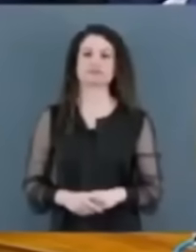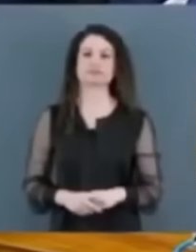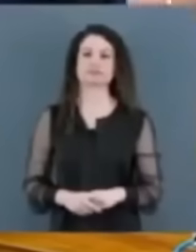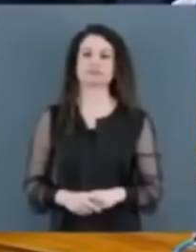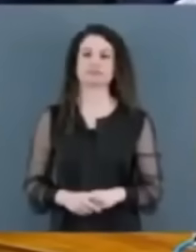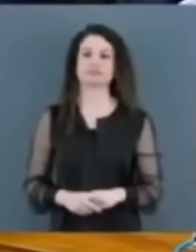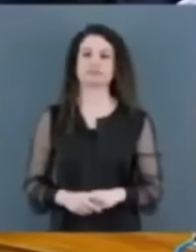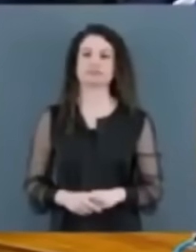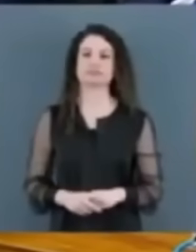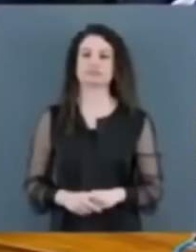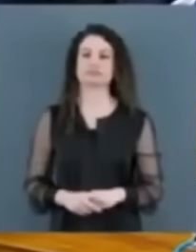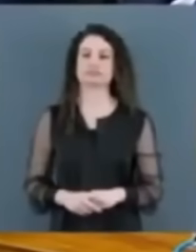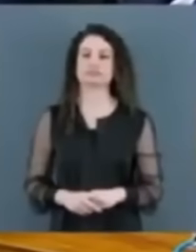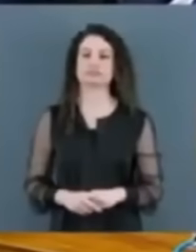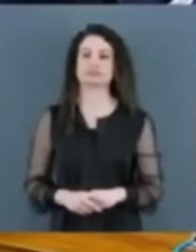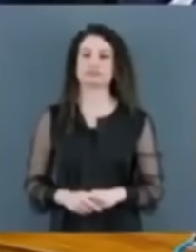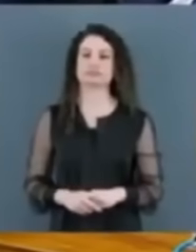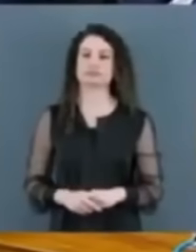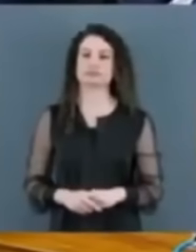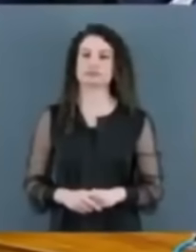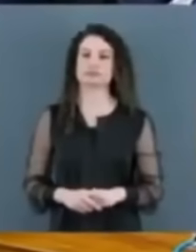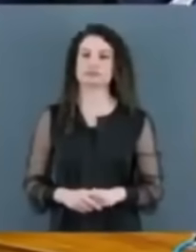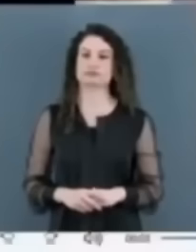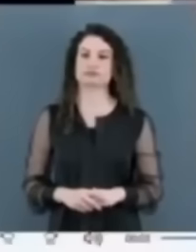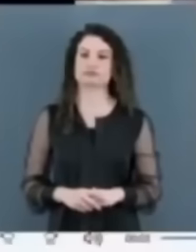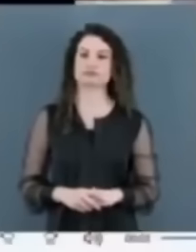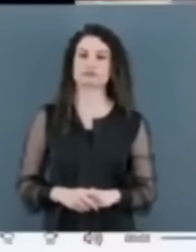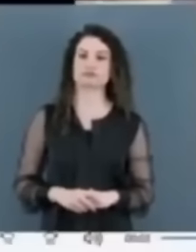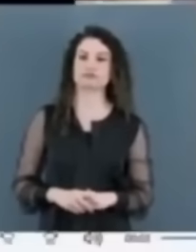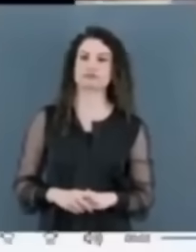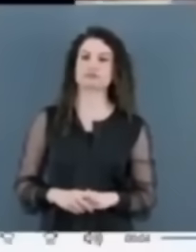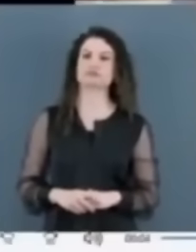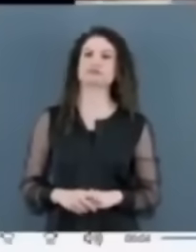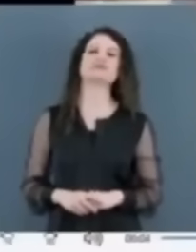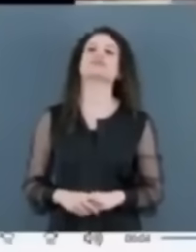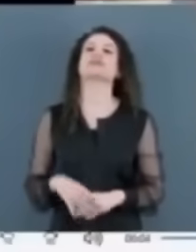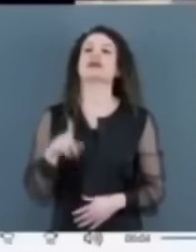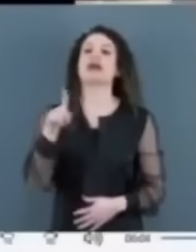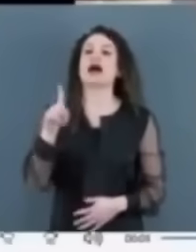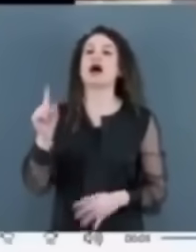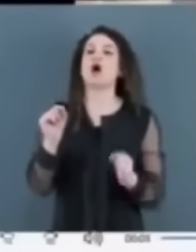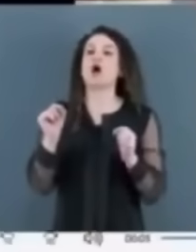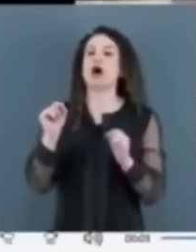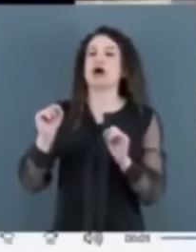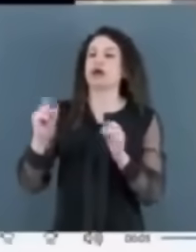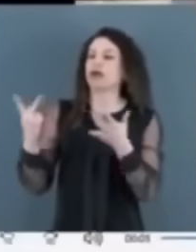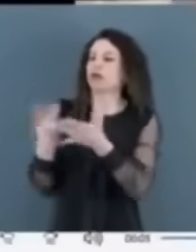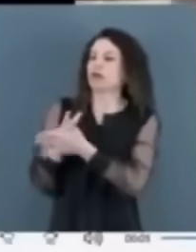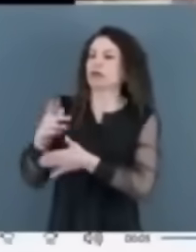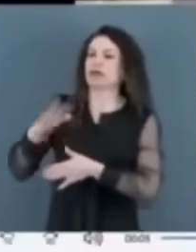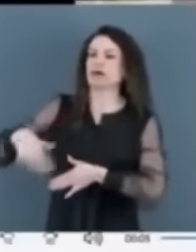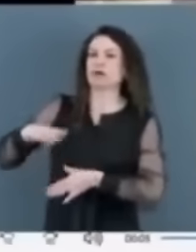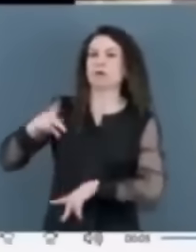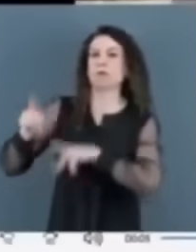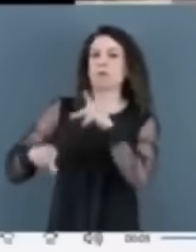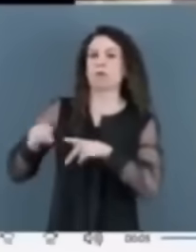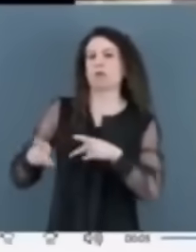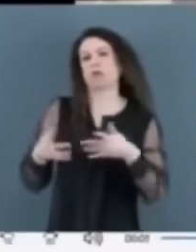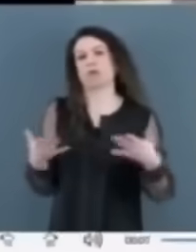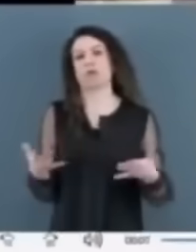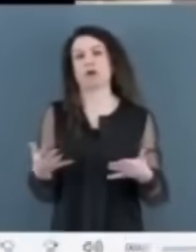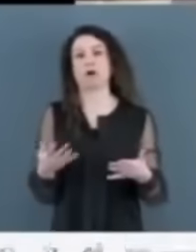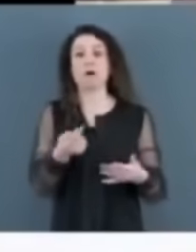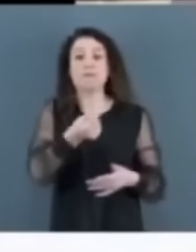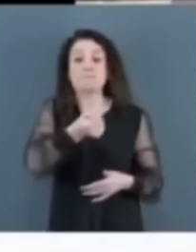Não, ele tem. Ele chego aqui nessa janela e me defronto com a população, enfim,